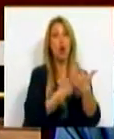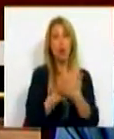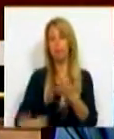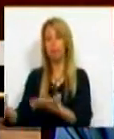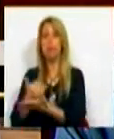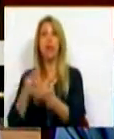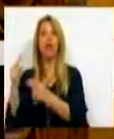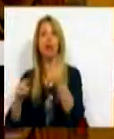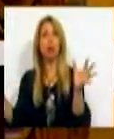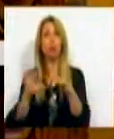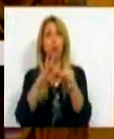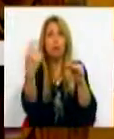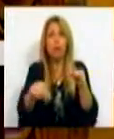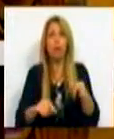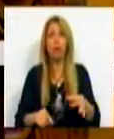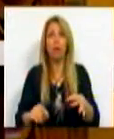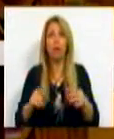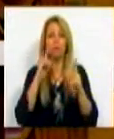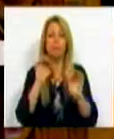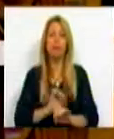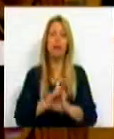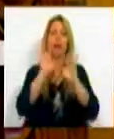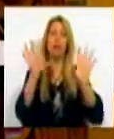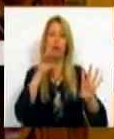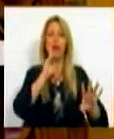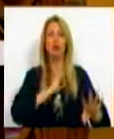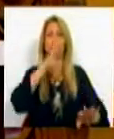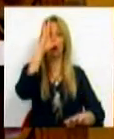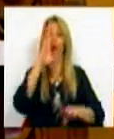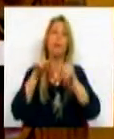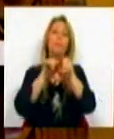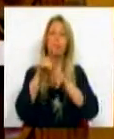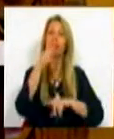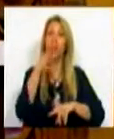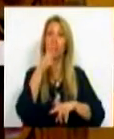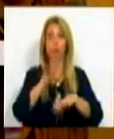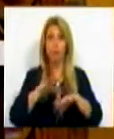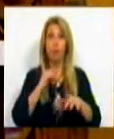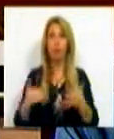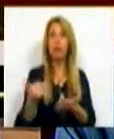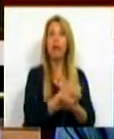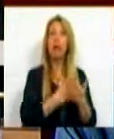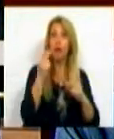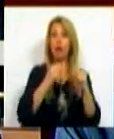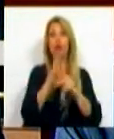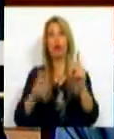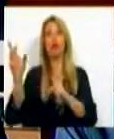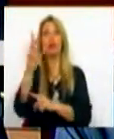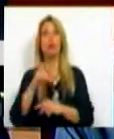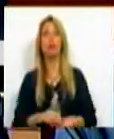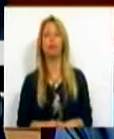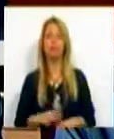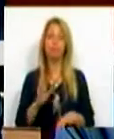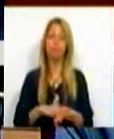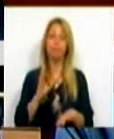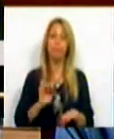interligadas. É evidente, Sra. Deputada, que é por isso que a receita fiscal sobe. E é por isso também